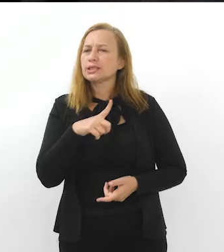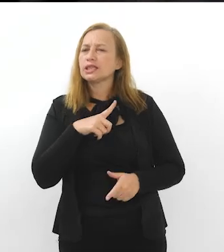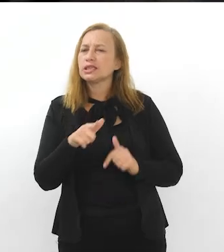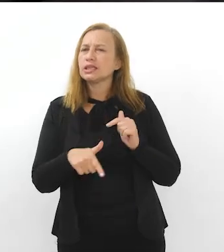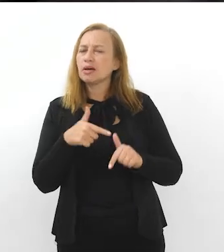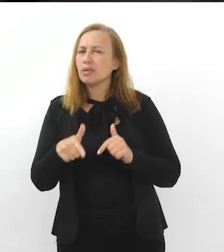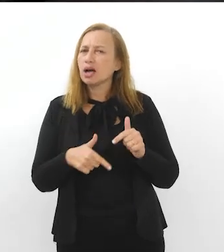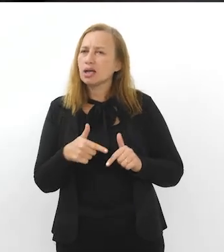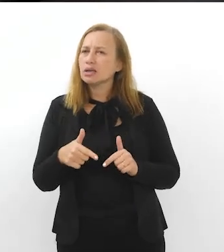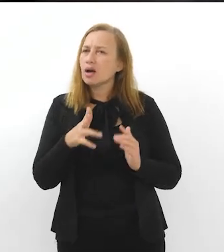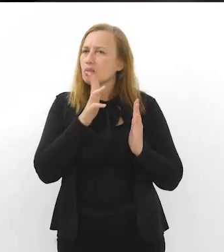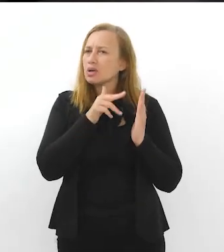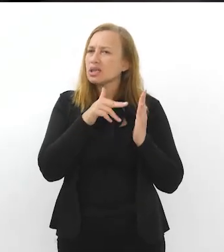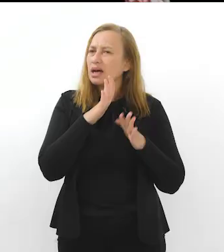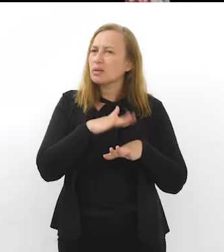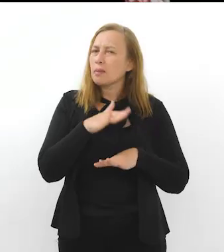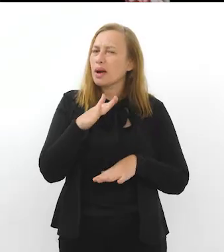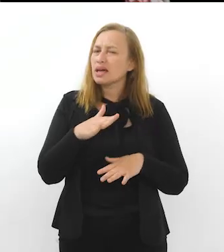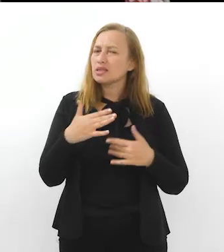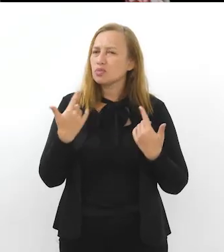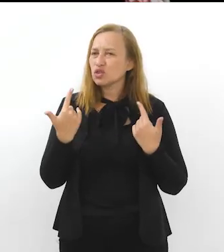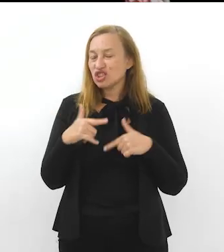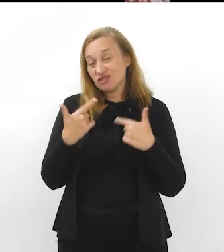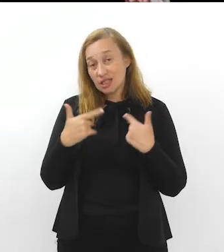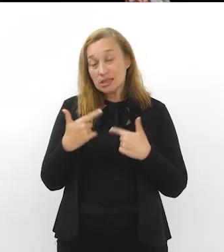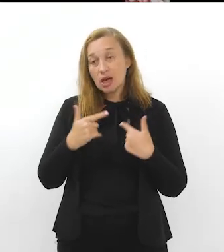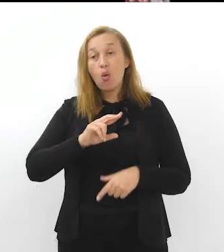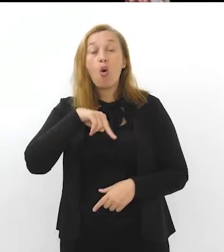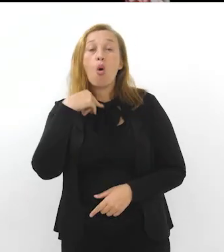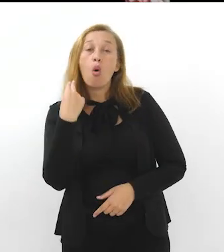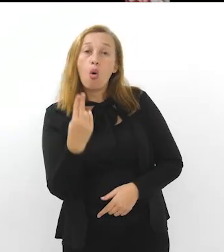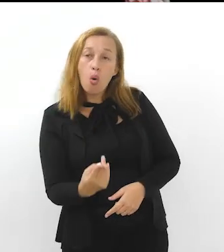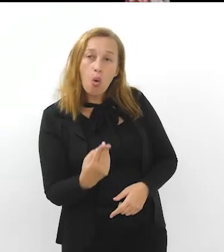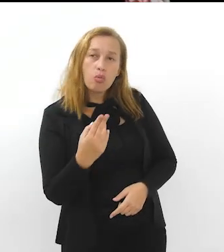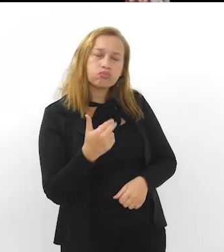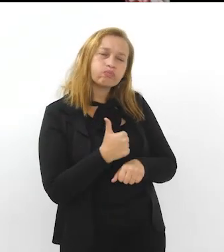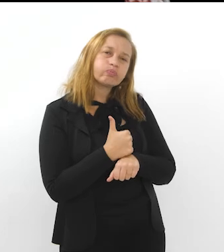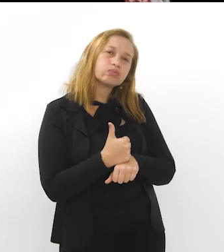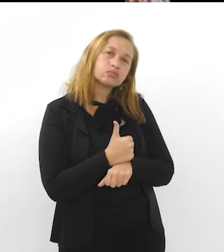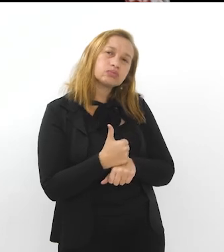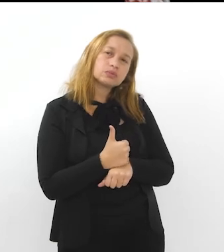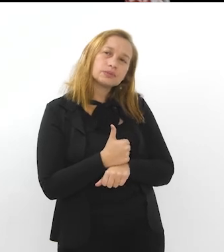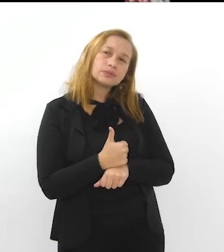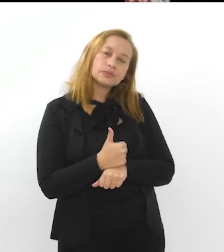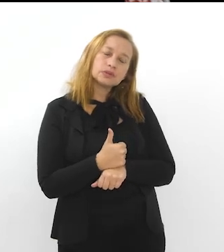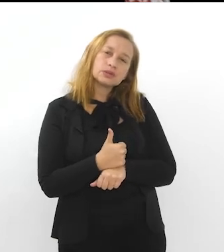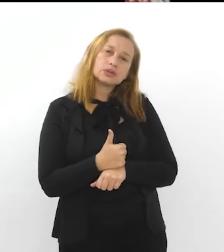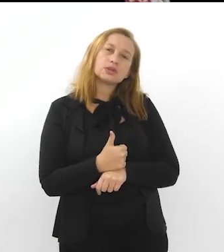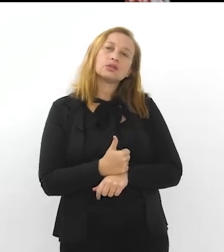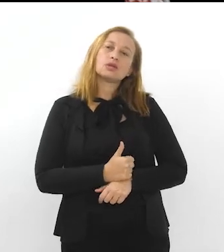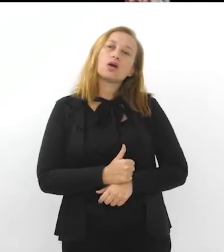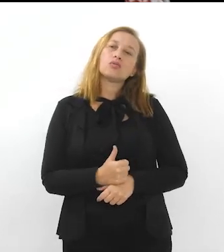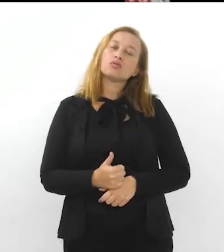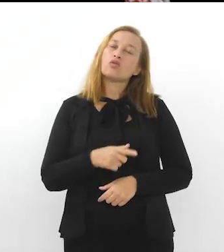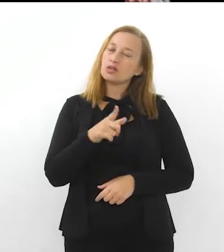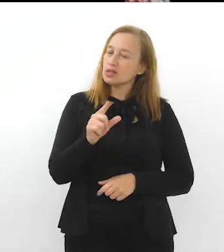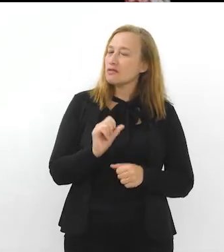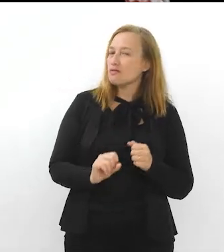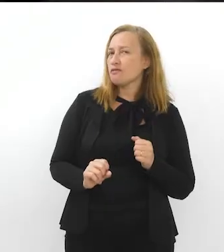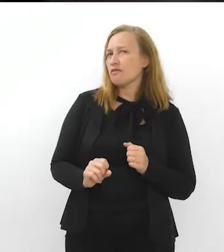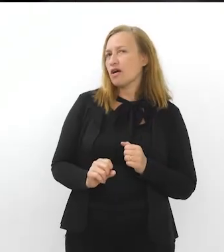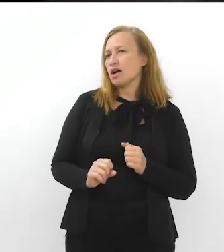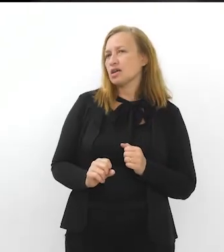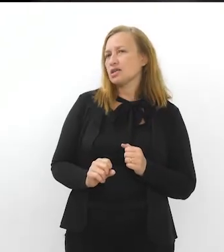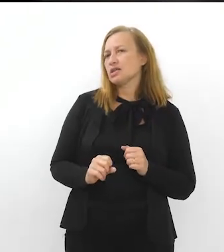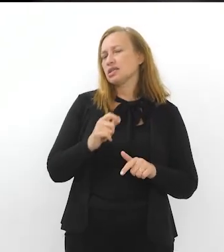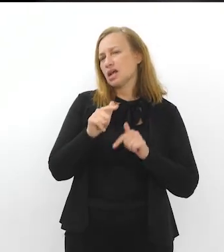tem pintado mais por hobby hoje, ou você tem pintado por trabalho também? Porque você disse que